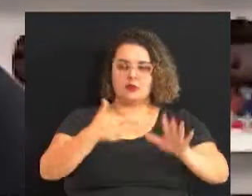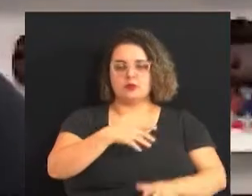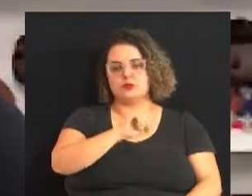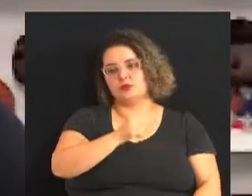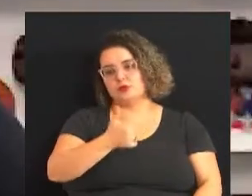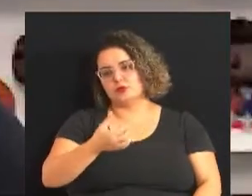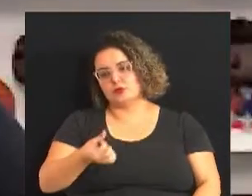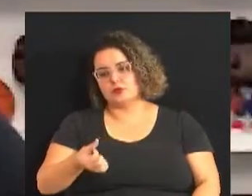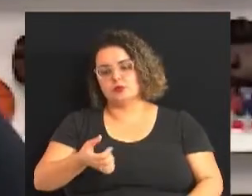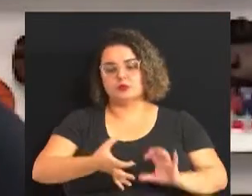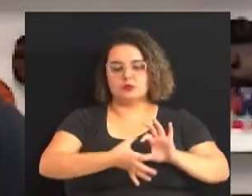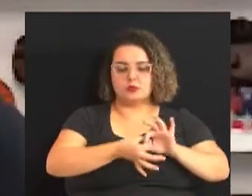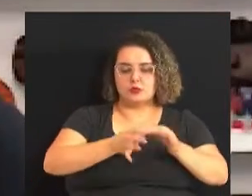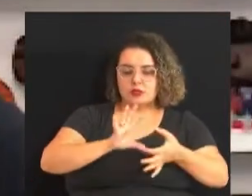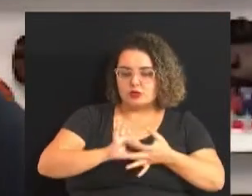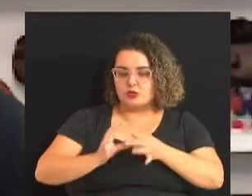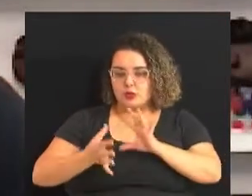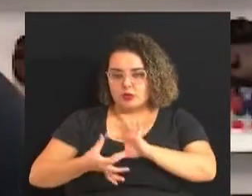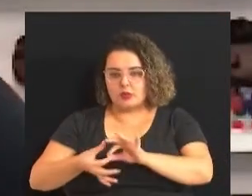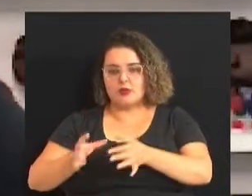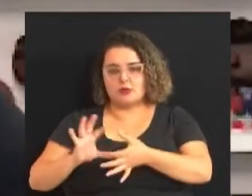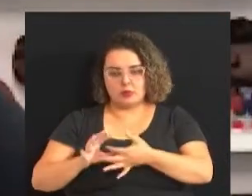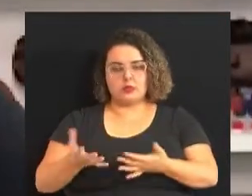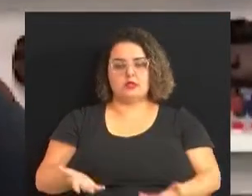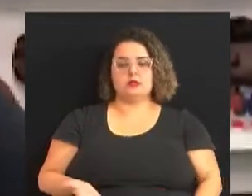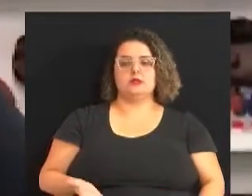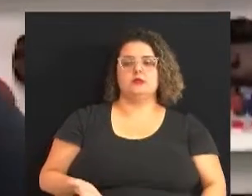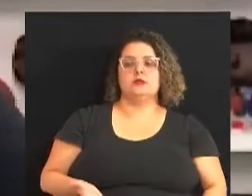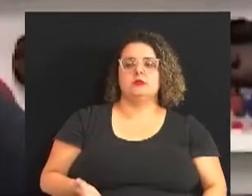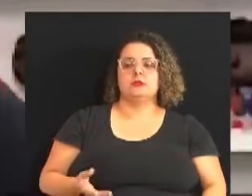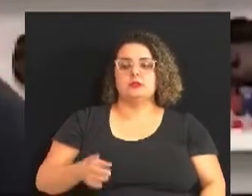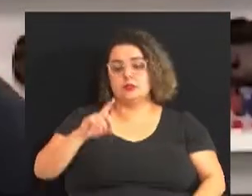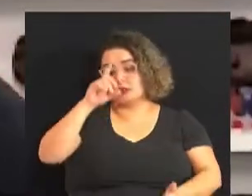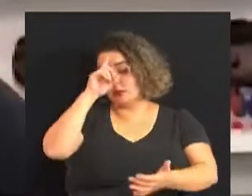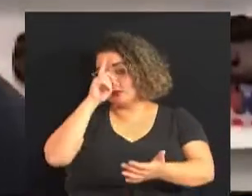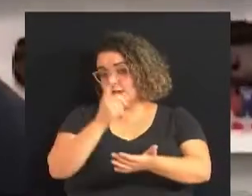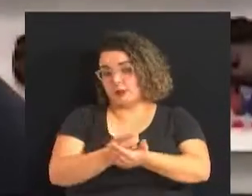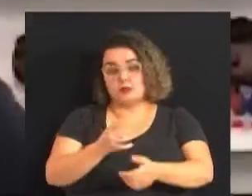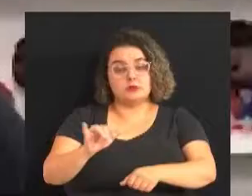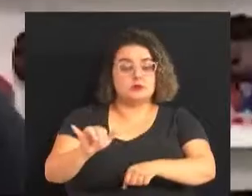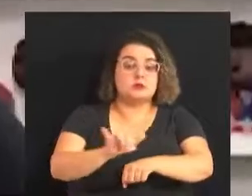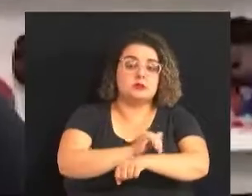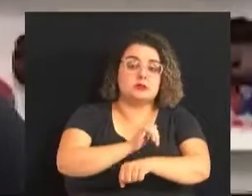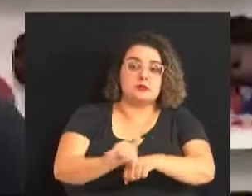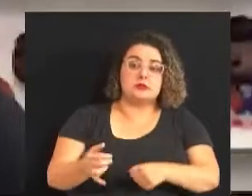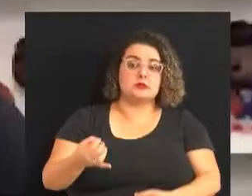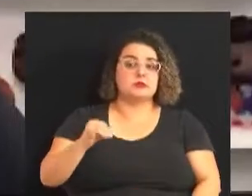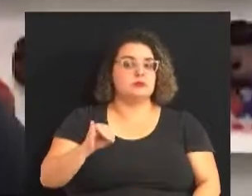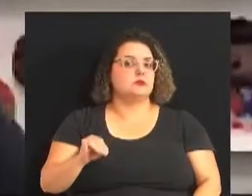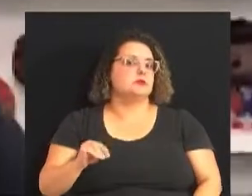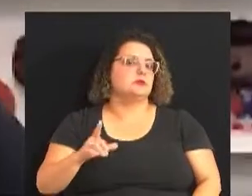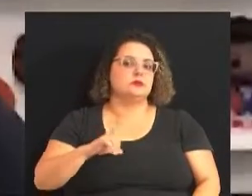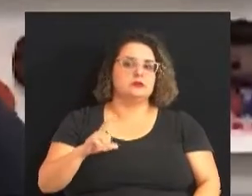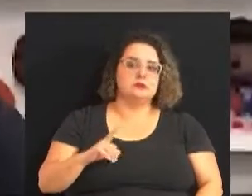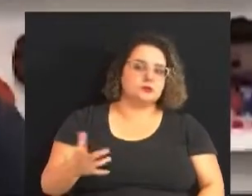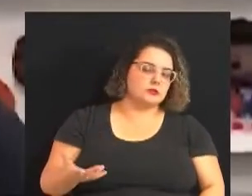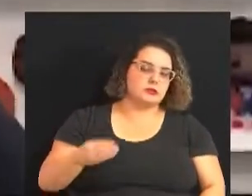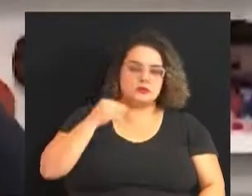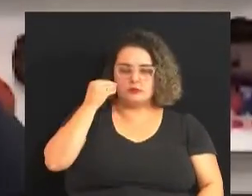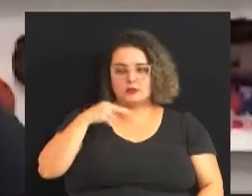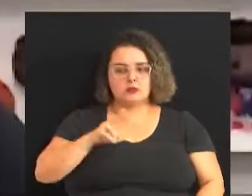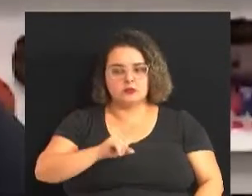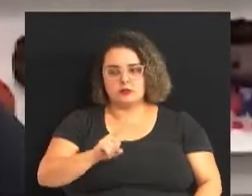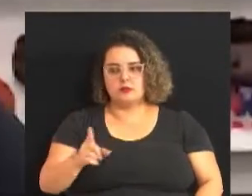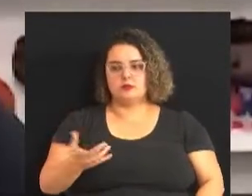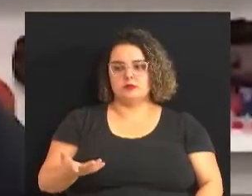Jogos Olímpicos, de as tomadas de decisão, independente se você tem jogadores experientes em quadro ou não. Eu acho que